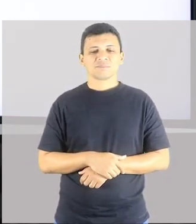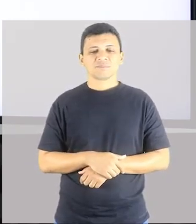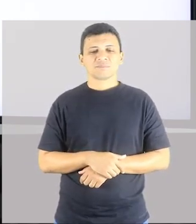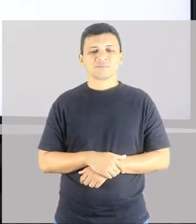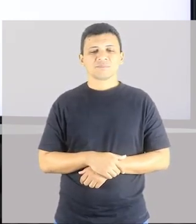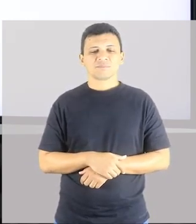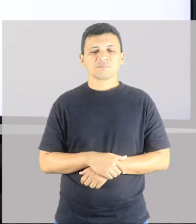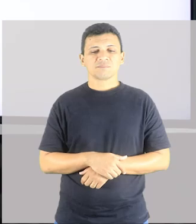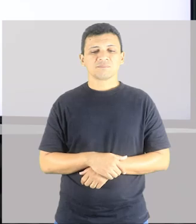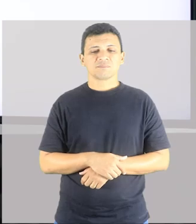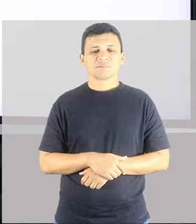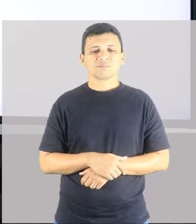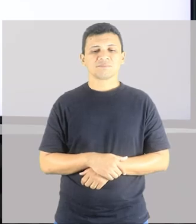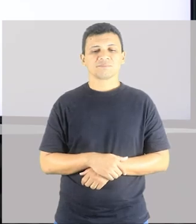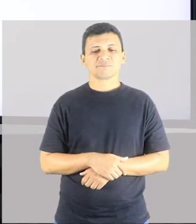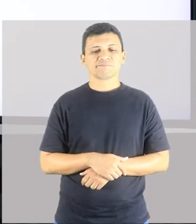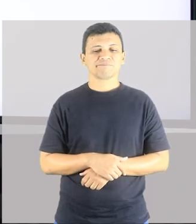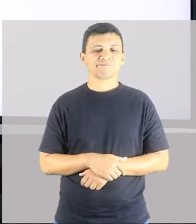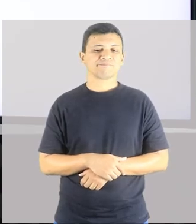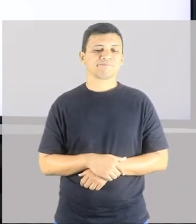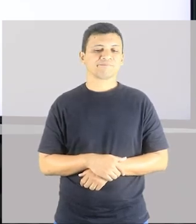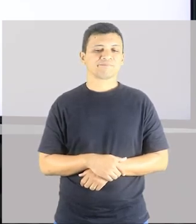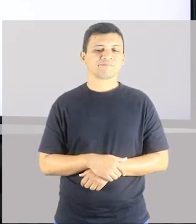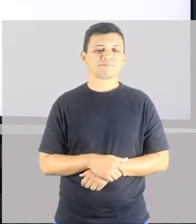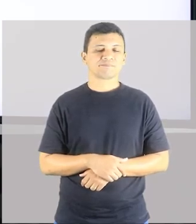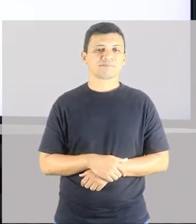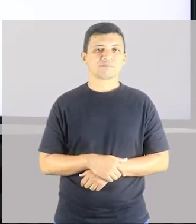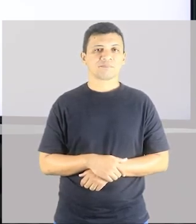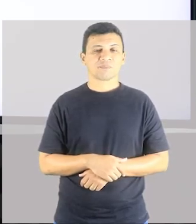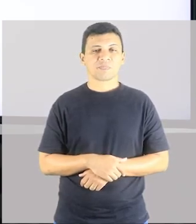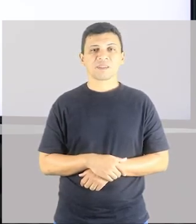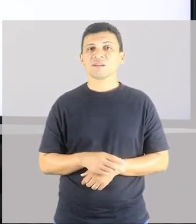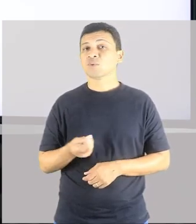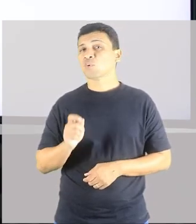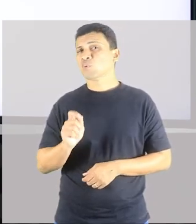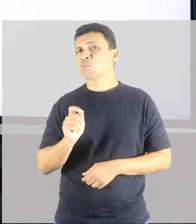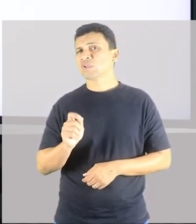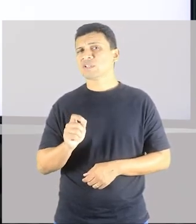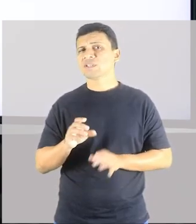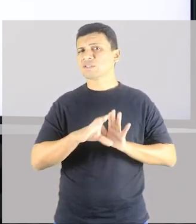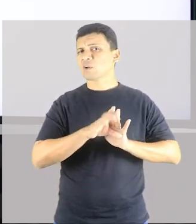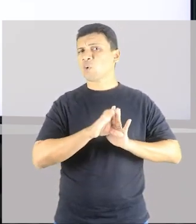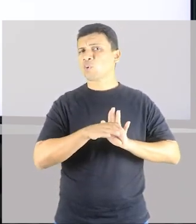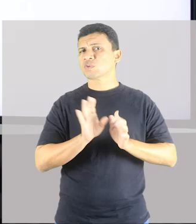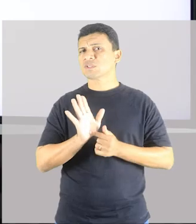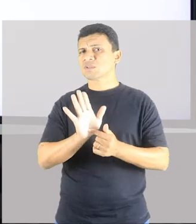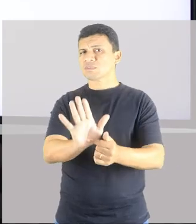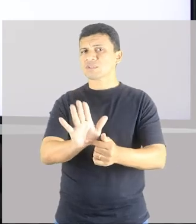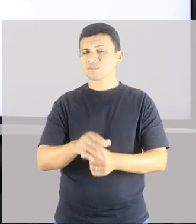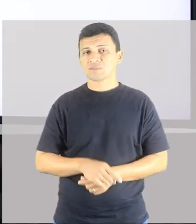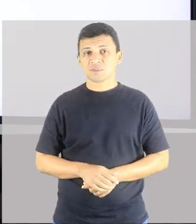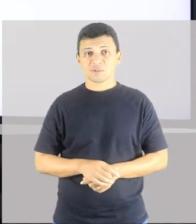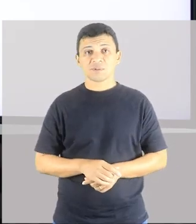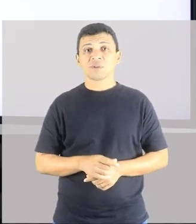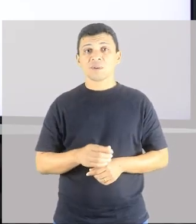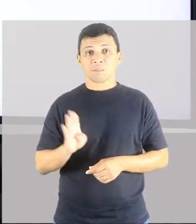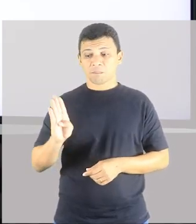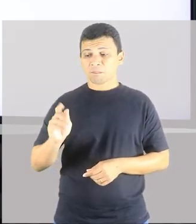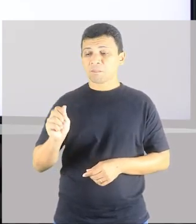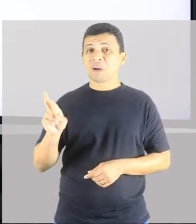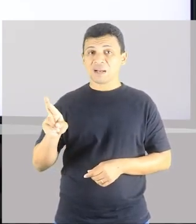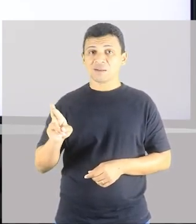especially alcoholic drinks, are sold and drunk. Então, o que seria esse conceito apresentado? É um lugar onde